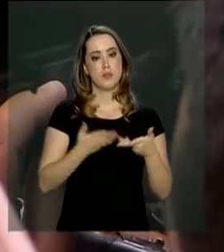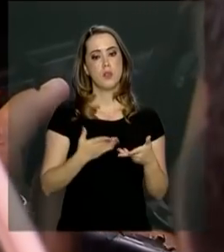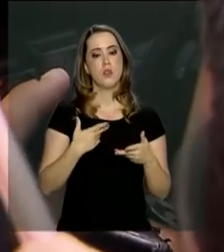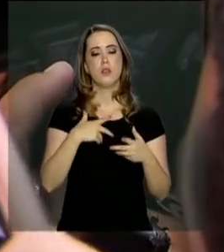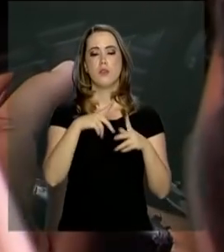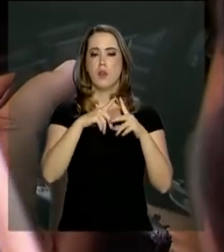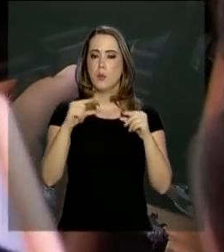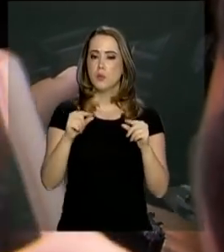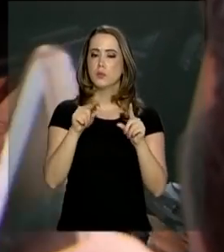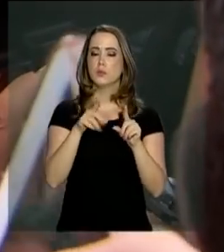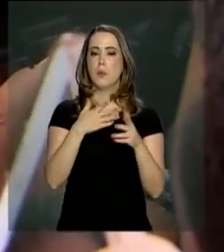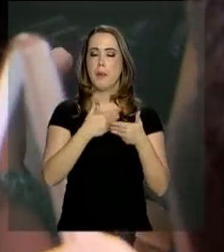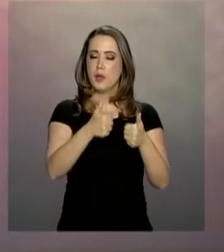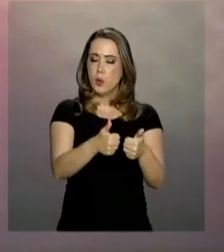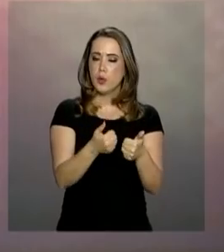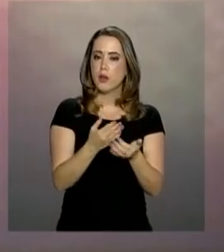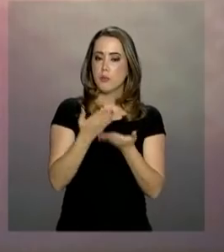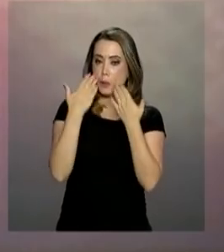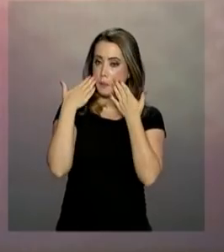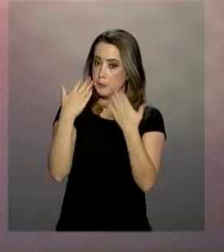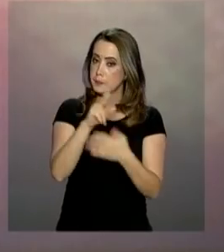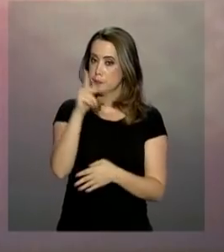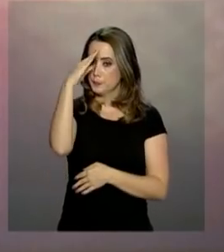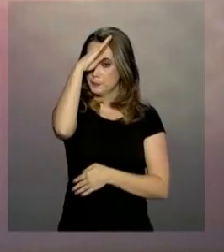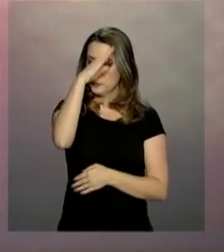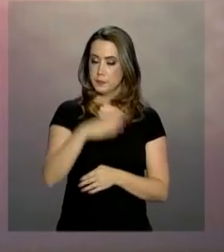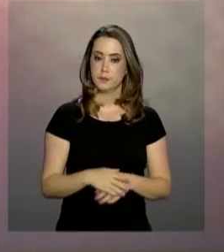afinar para levar para o presidente.